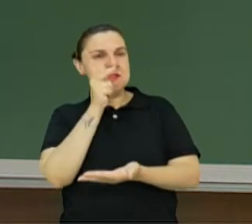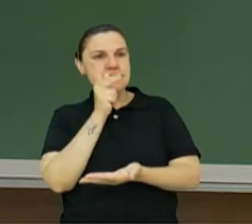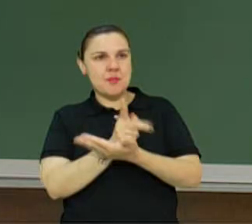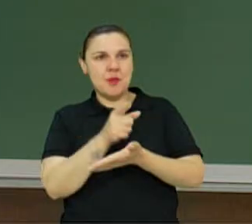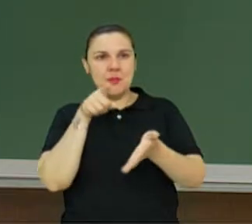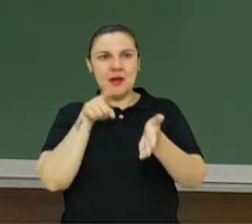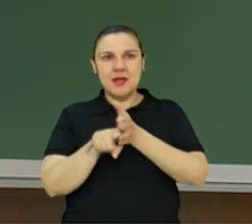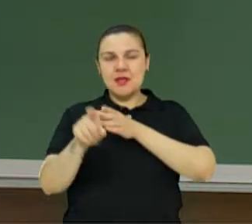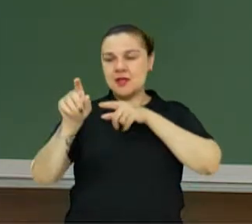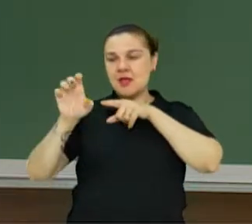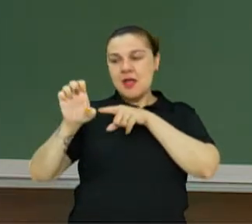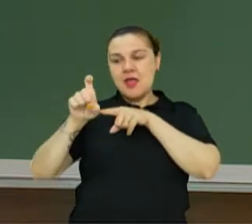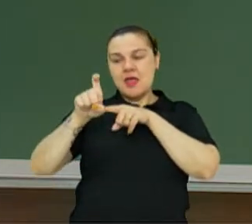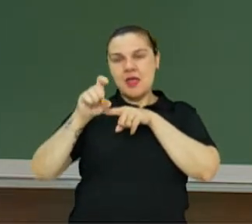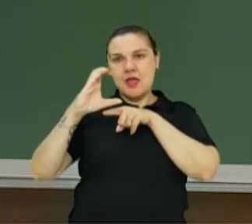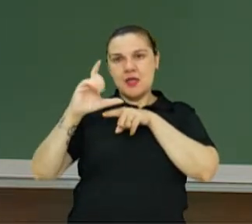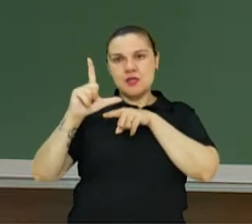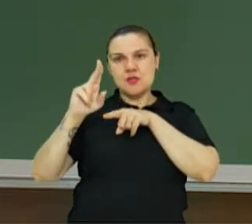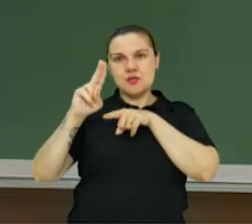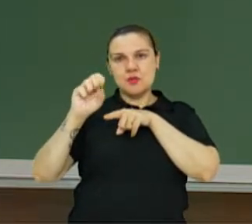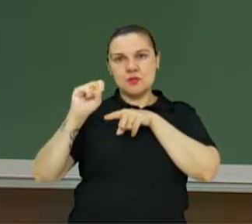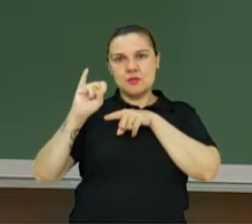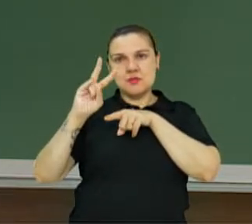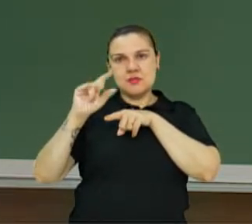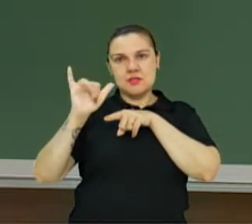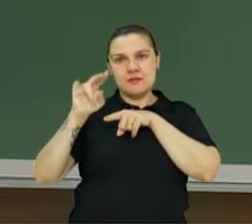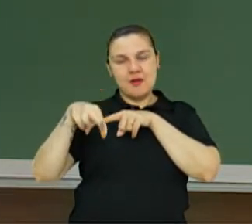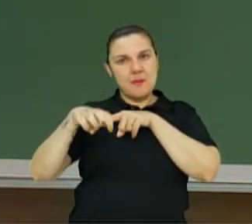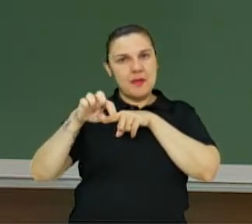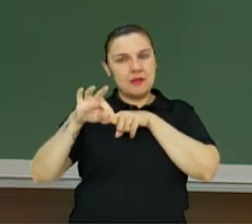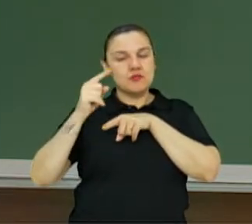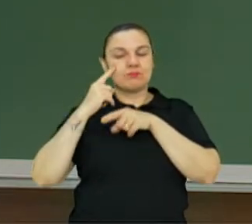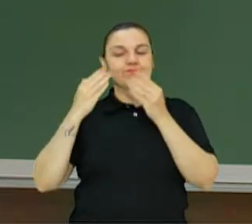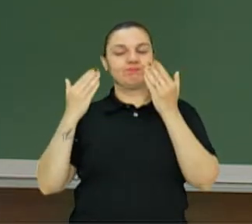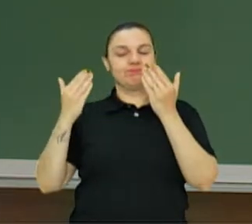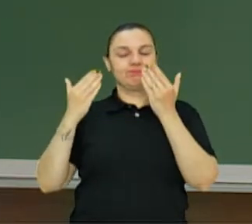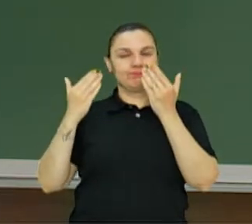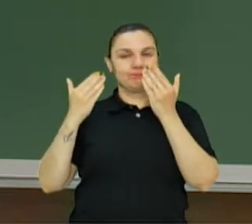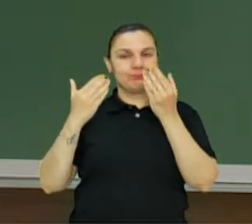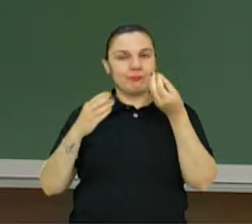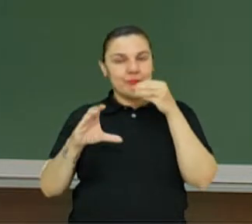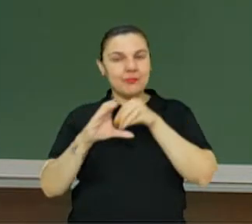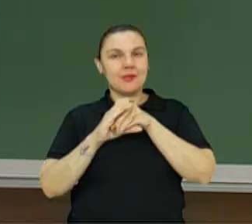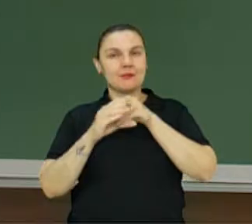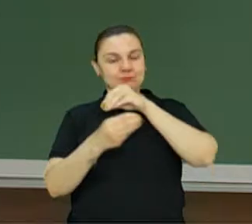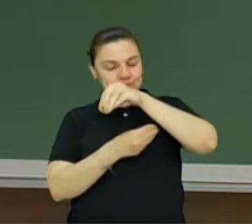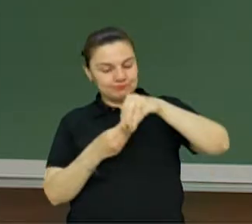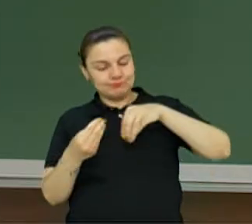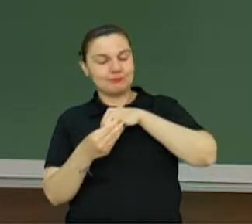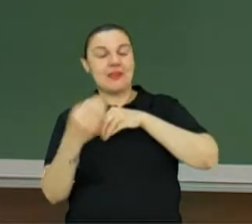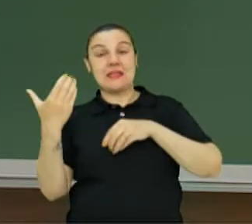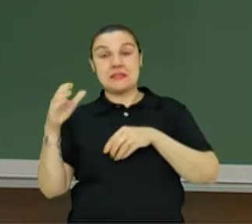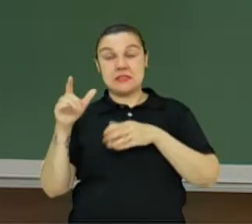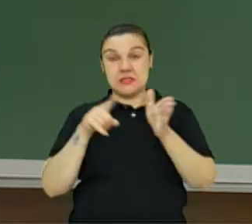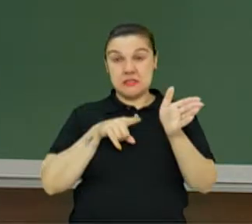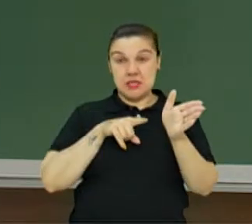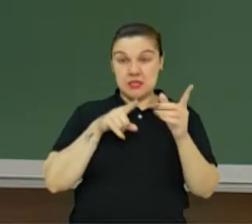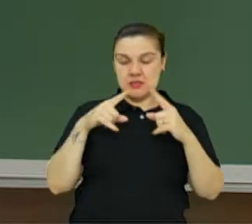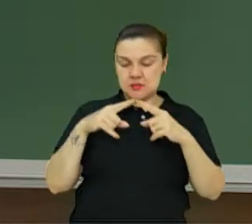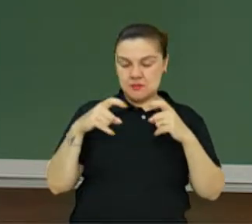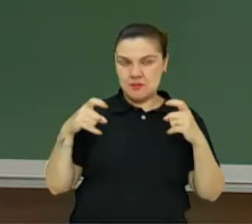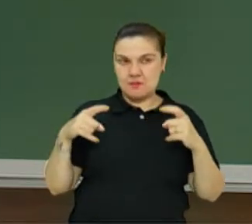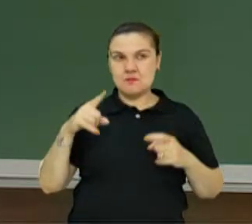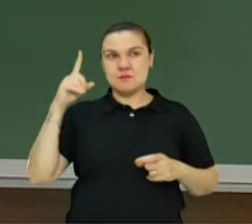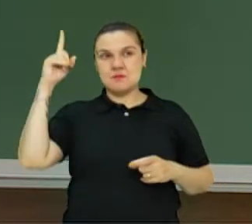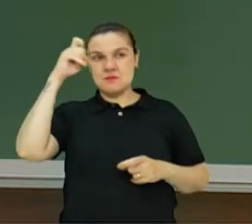questão tiver essa palavra exclusivamente, já desconfie, tá? Porque dentro das ciências, da biologia, é bem